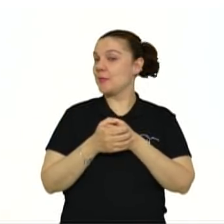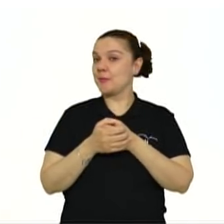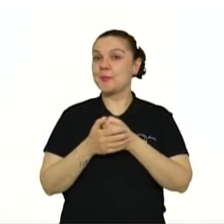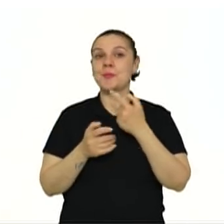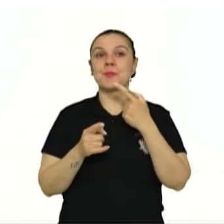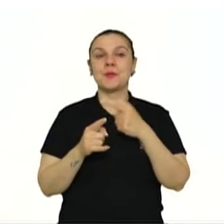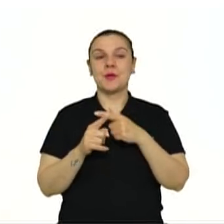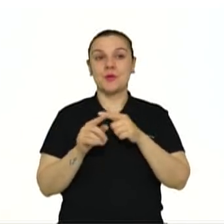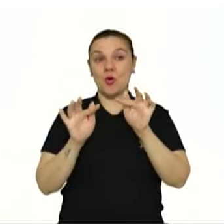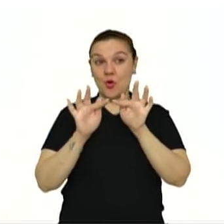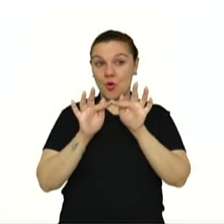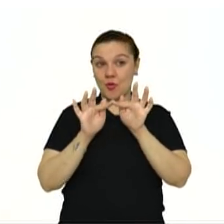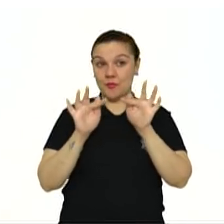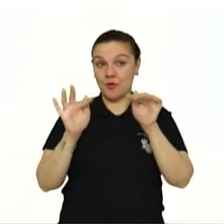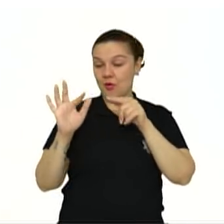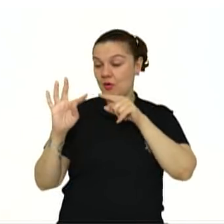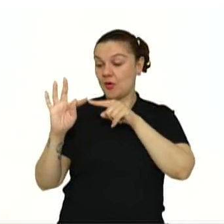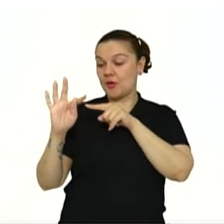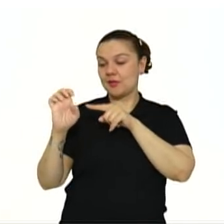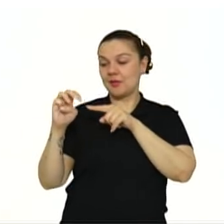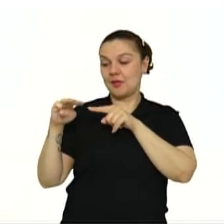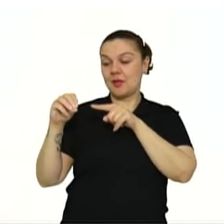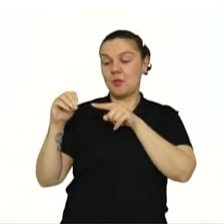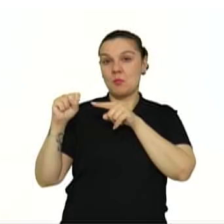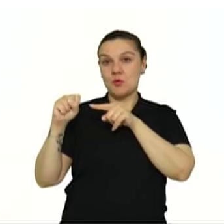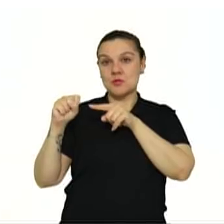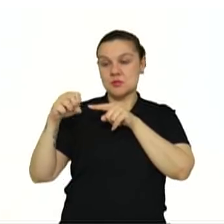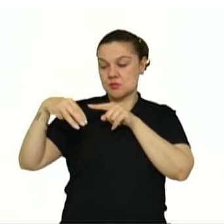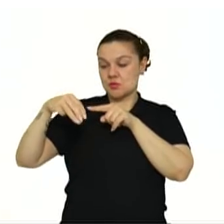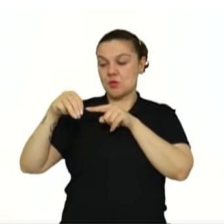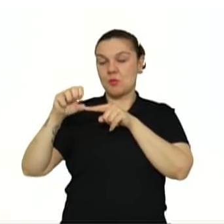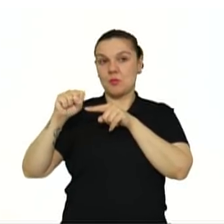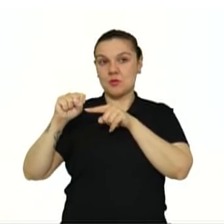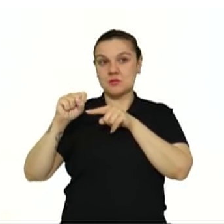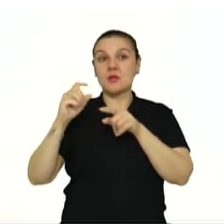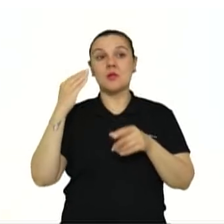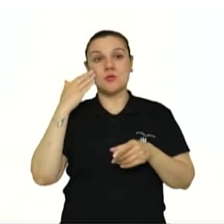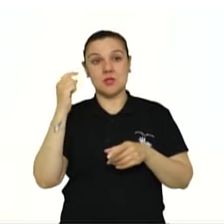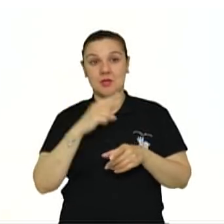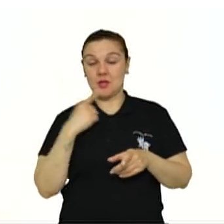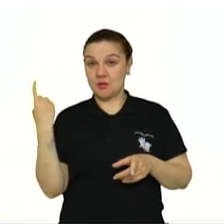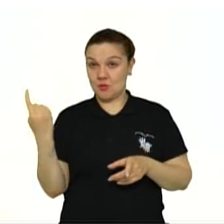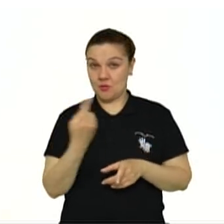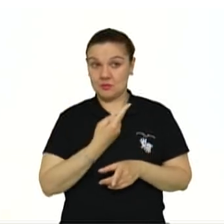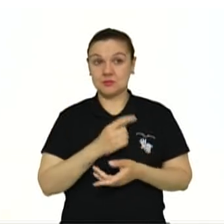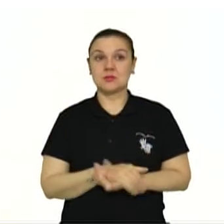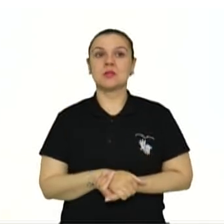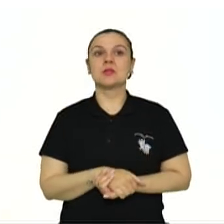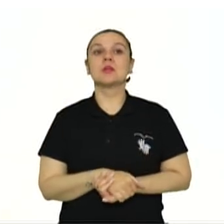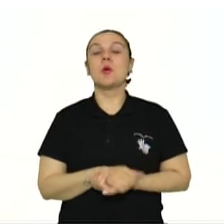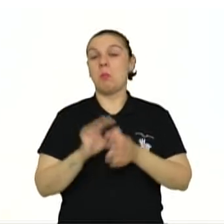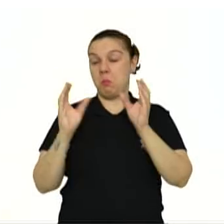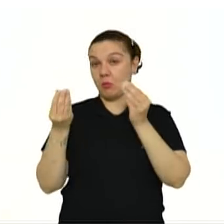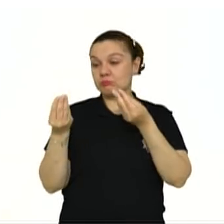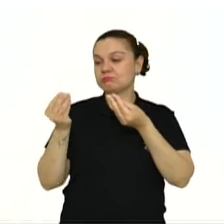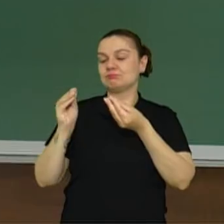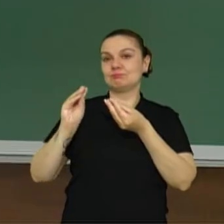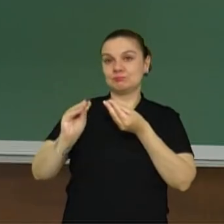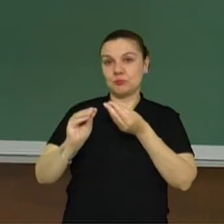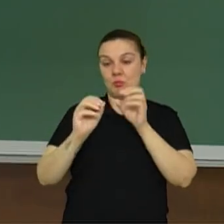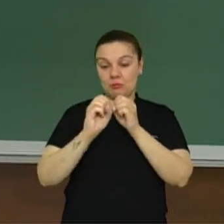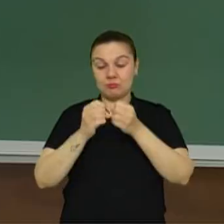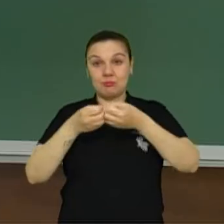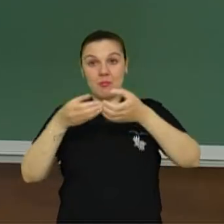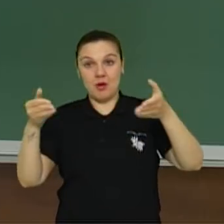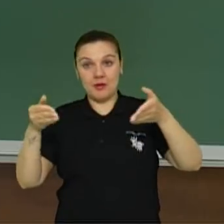observei aqui o final mos, então eu sei que o sujeito é nós. Então eu coloquei aqui, ó, poderia estar